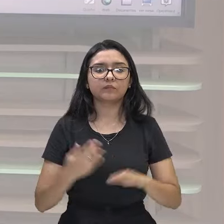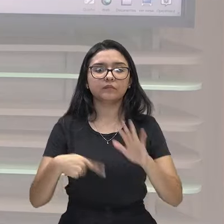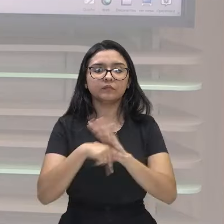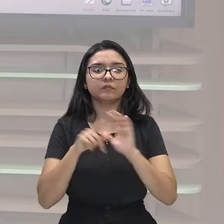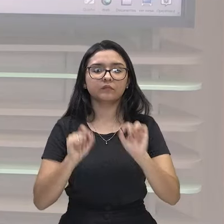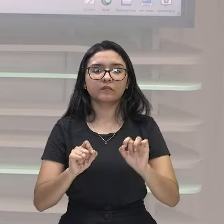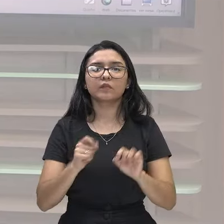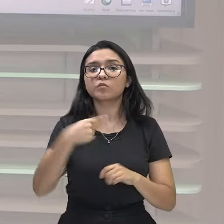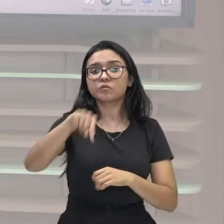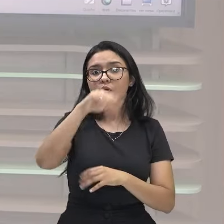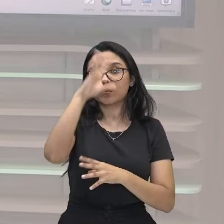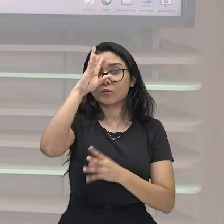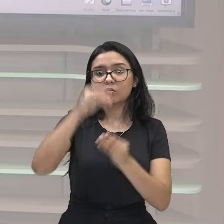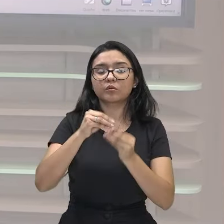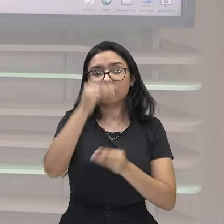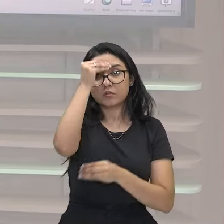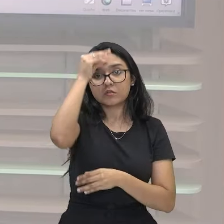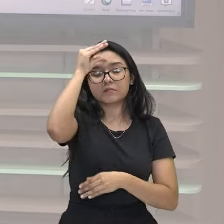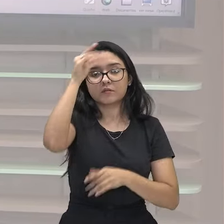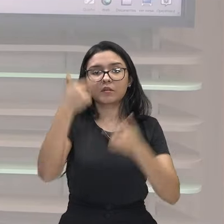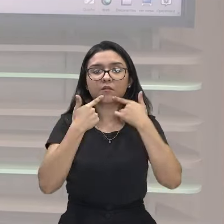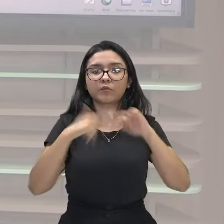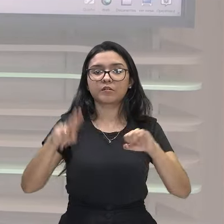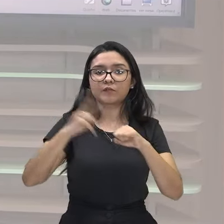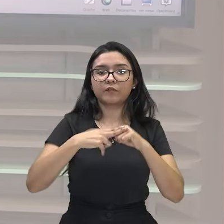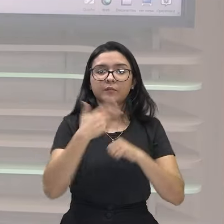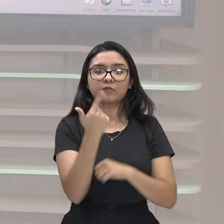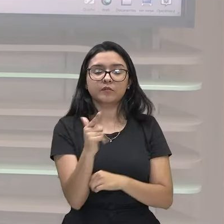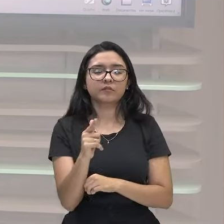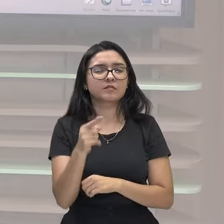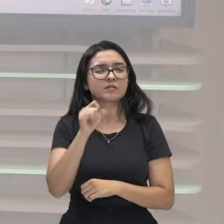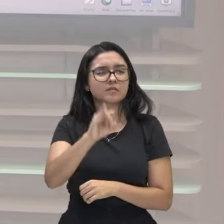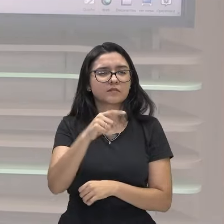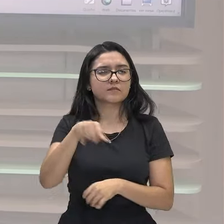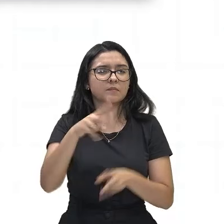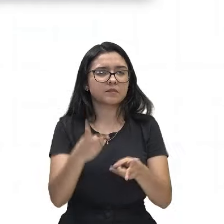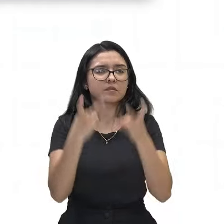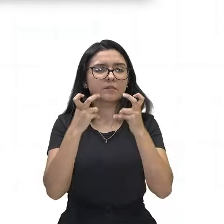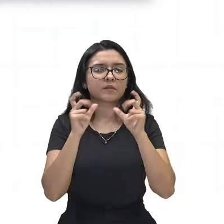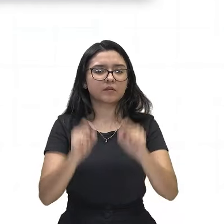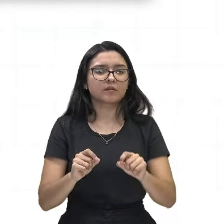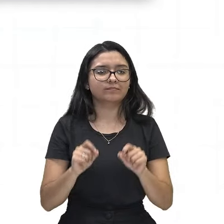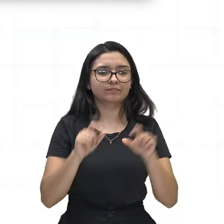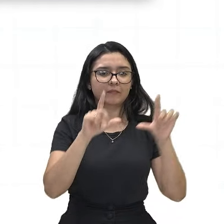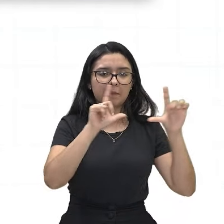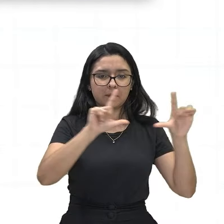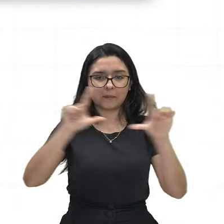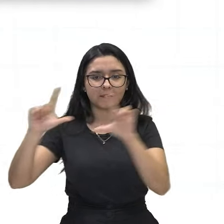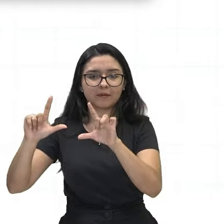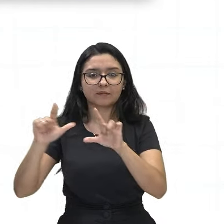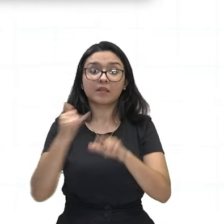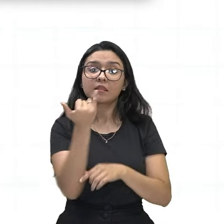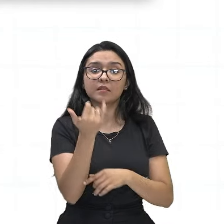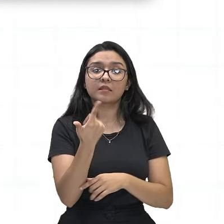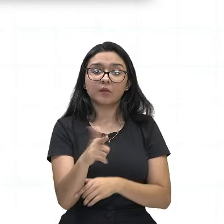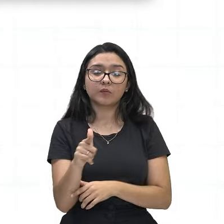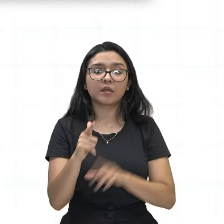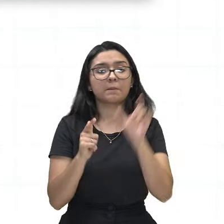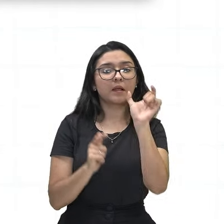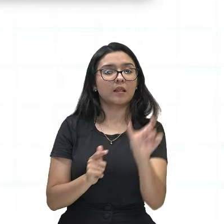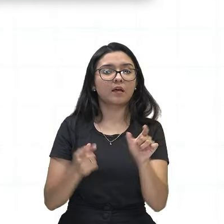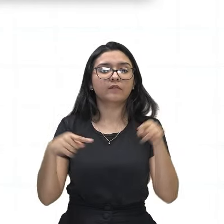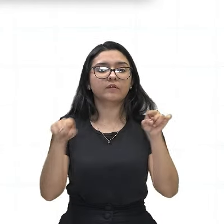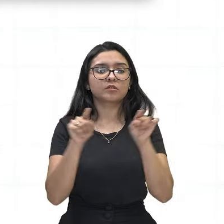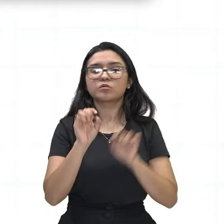do seu conhecimento na linguagem não verbal. Então, se você observa, por exemplo, essa tirinha aí, ó, que não tem uma linguagem verbal,